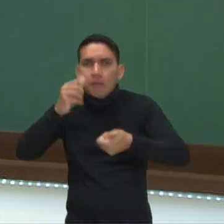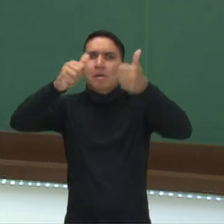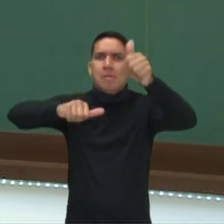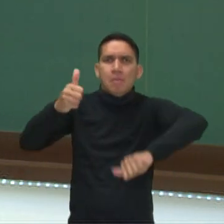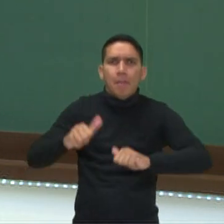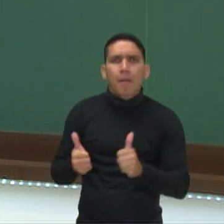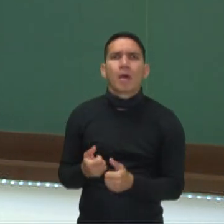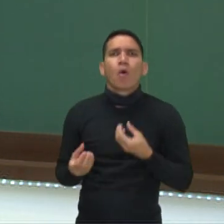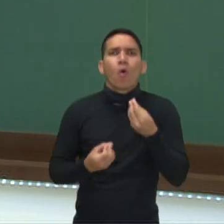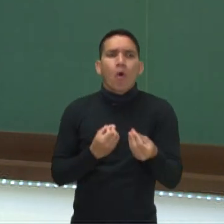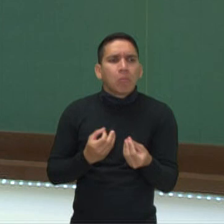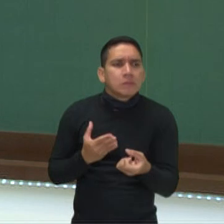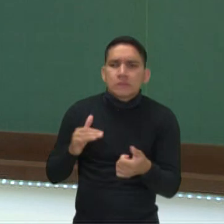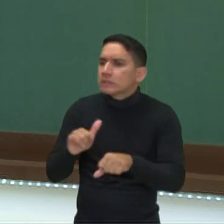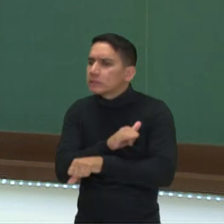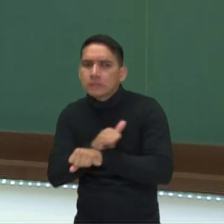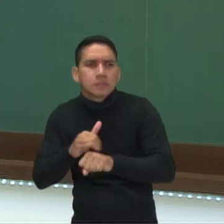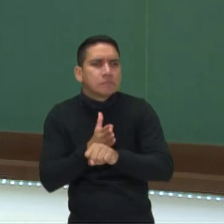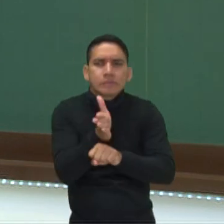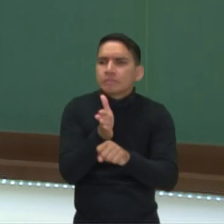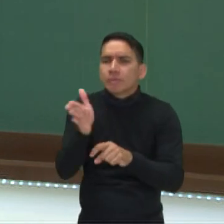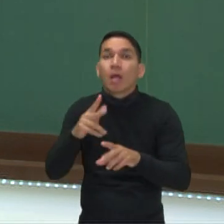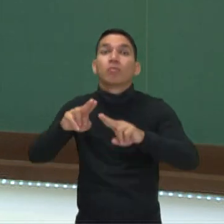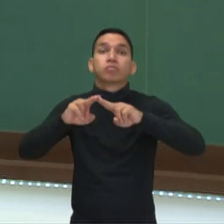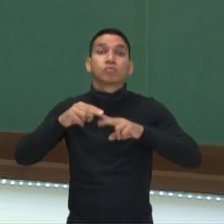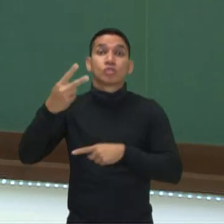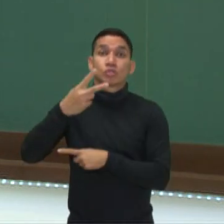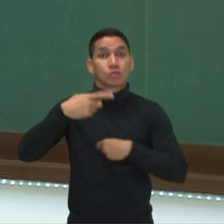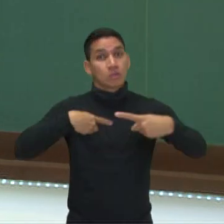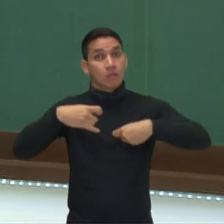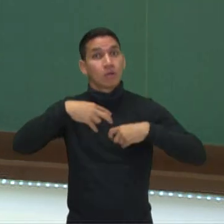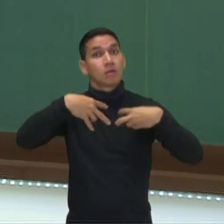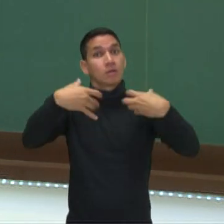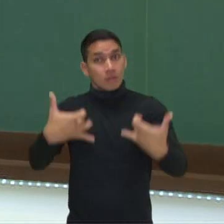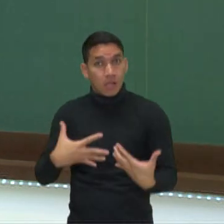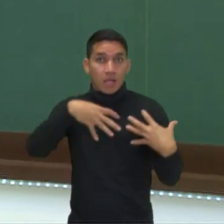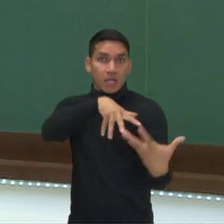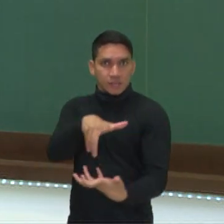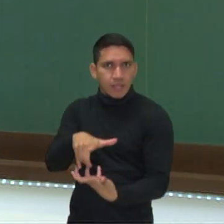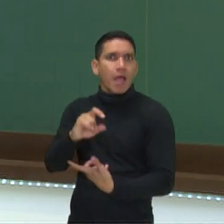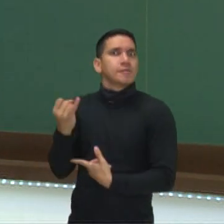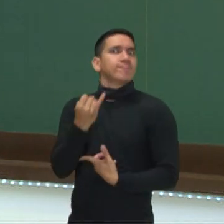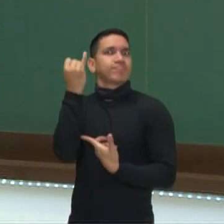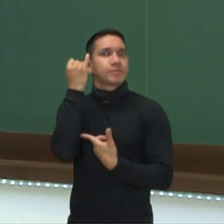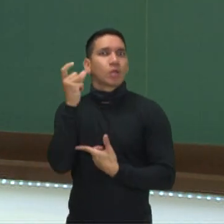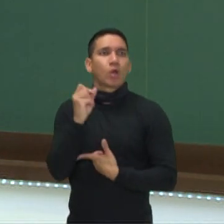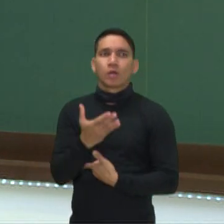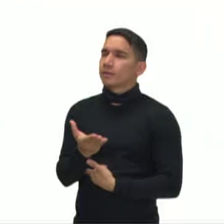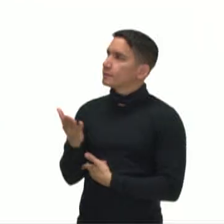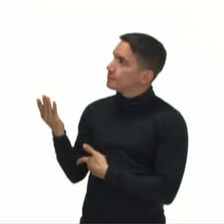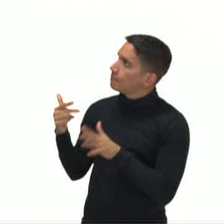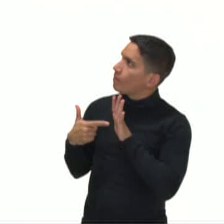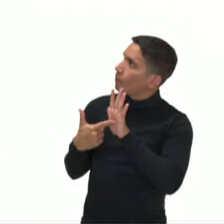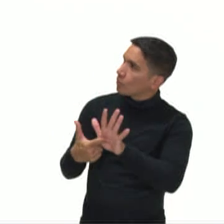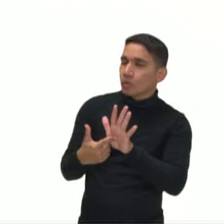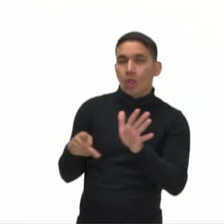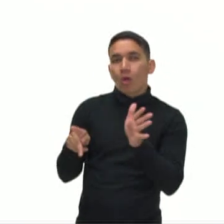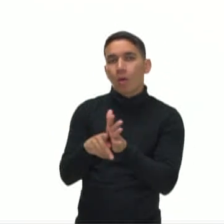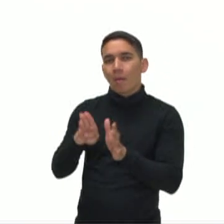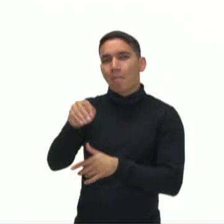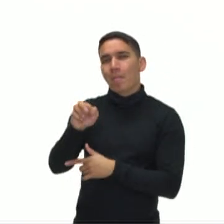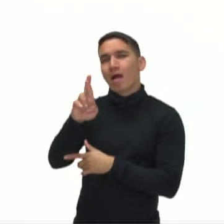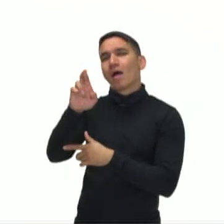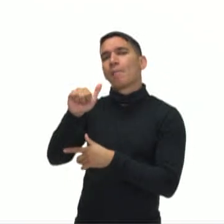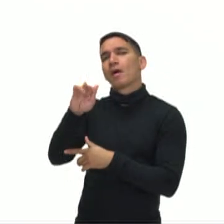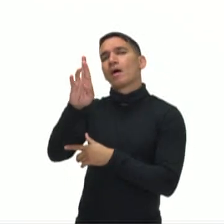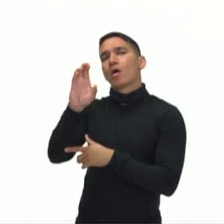para entender uma guerra. E a Segunda Guerra Mundial, no caso específico, é importante. Então você tem sempre, aqui no caso, a Operação